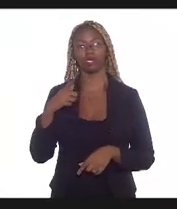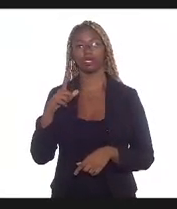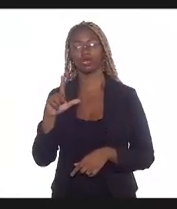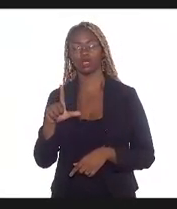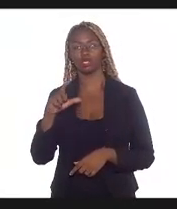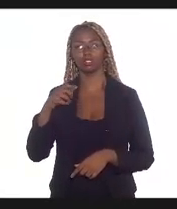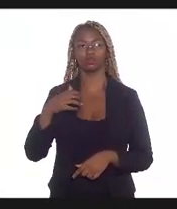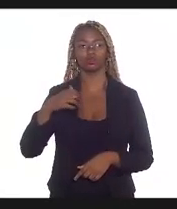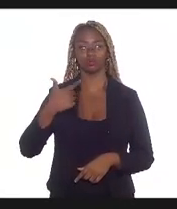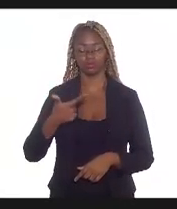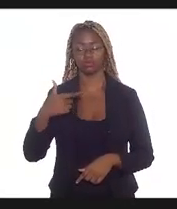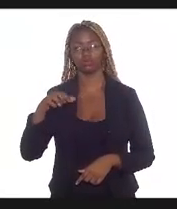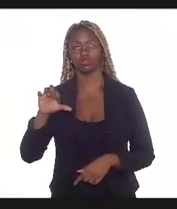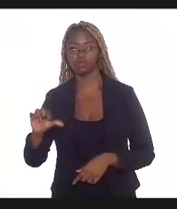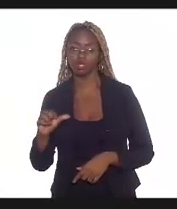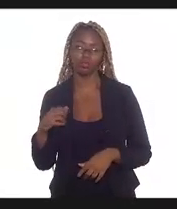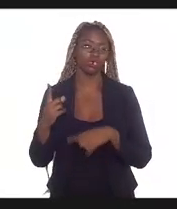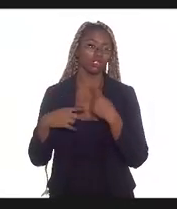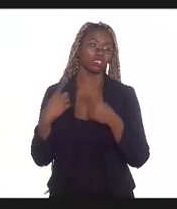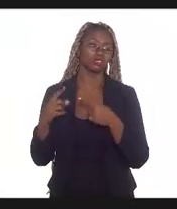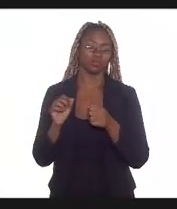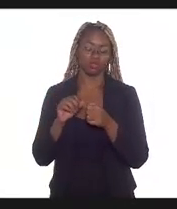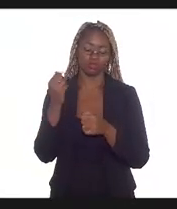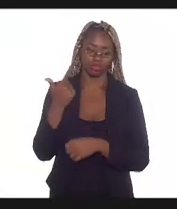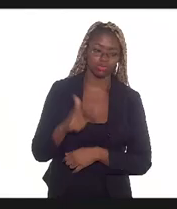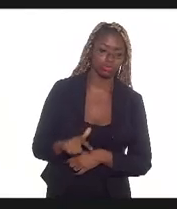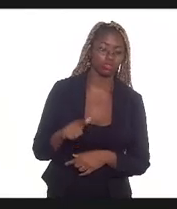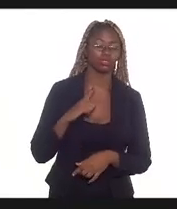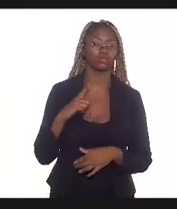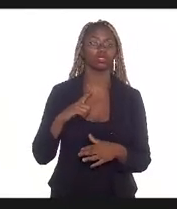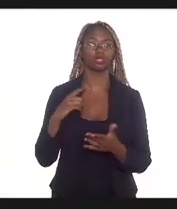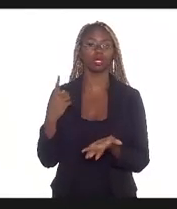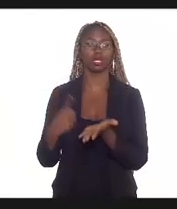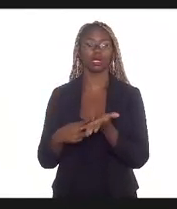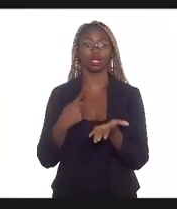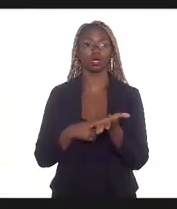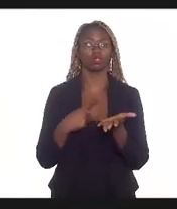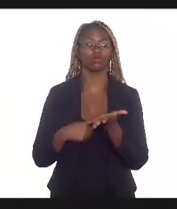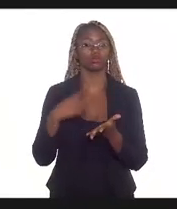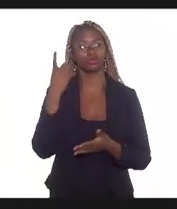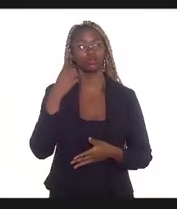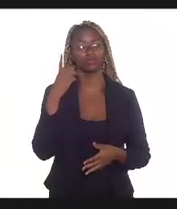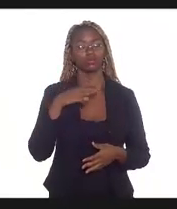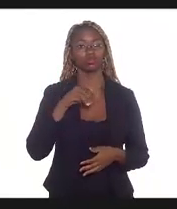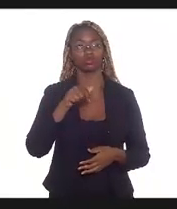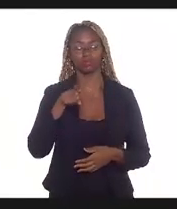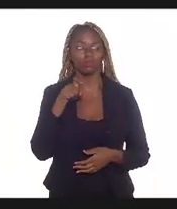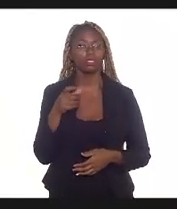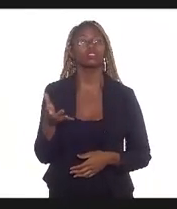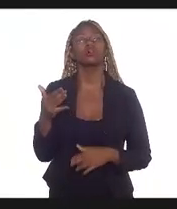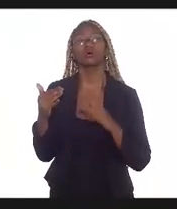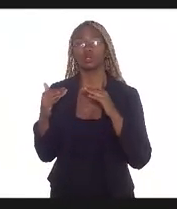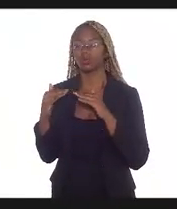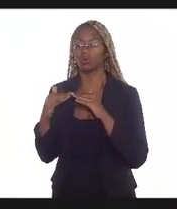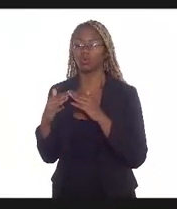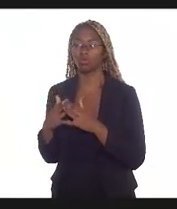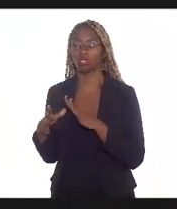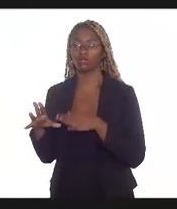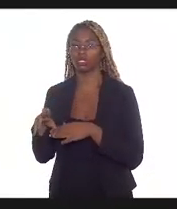E aí, tempo oportuno, a gente refaz. Mas tem acordo aqui, deputado Max acordou pela anexação. Então, vamos em